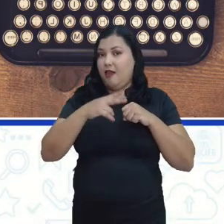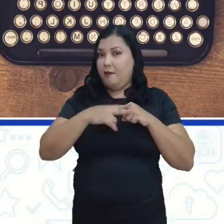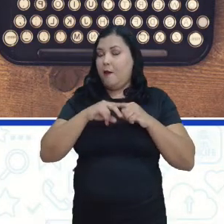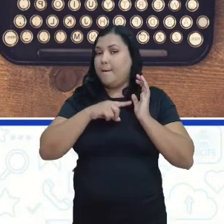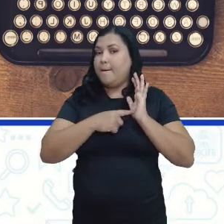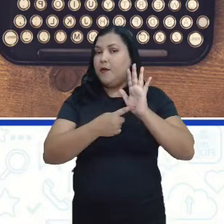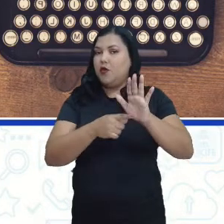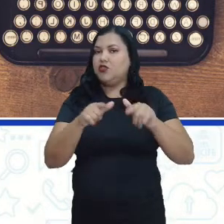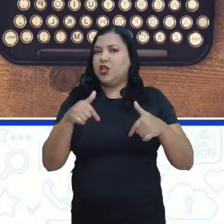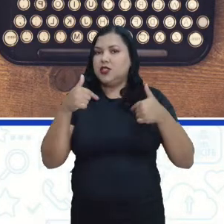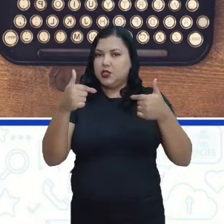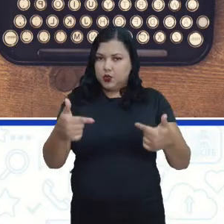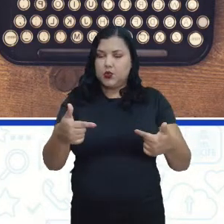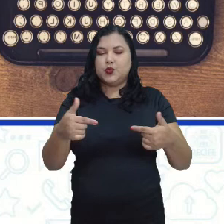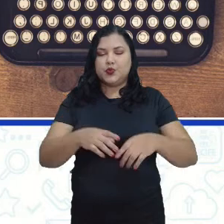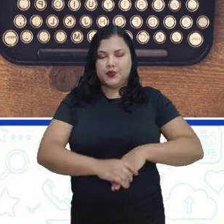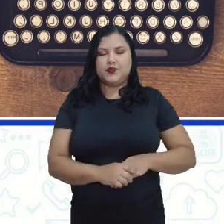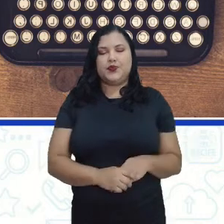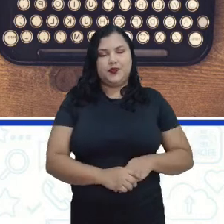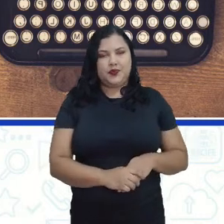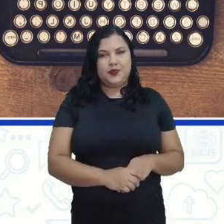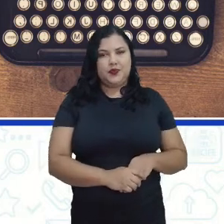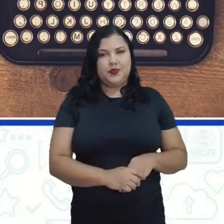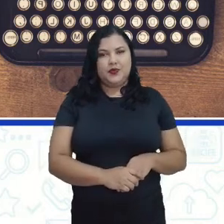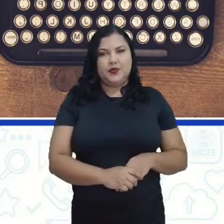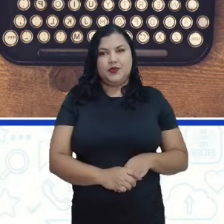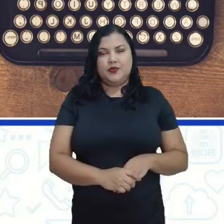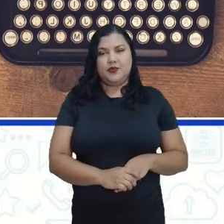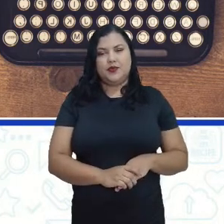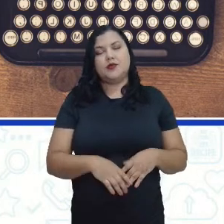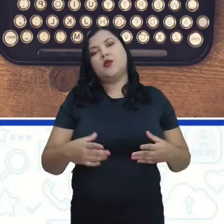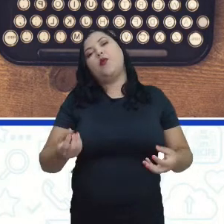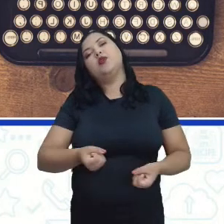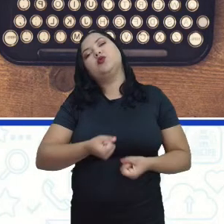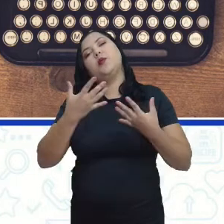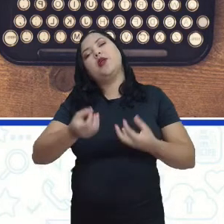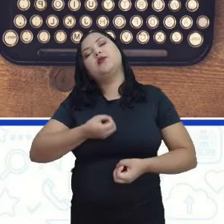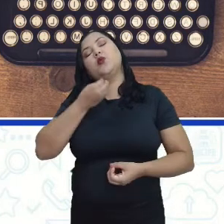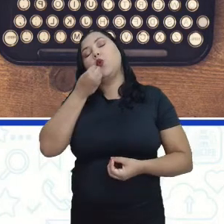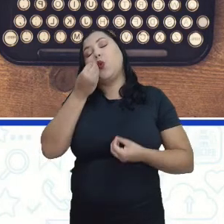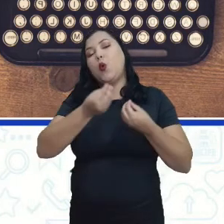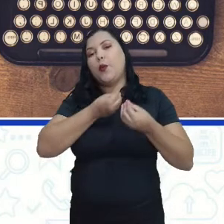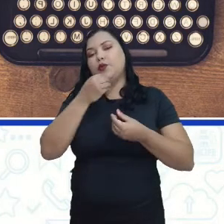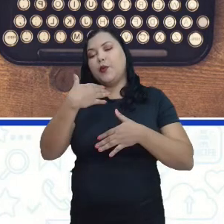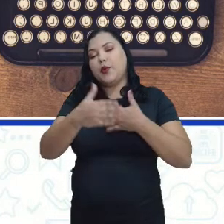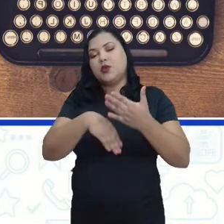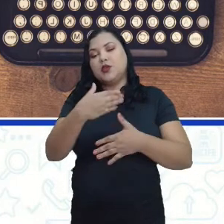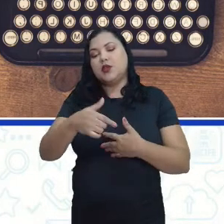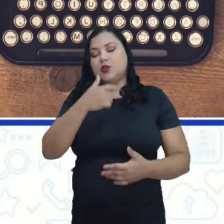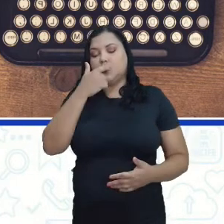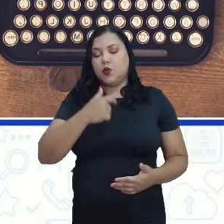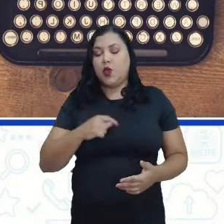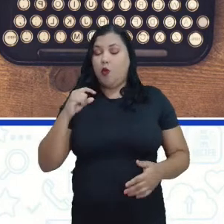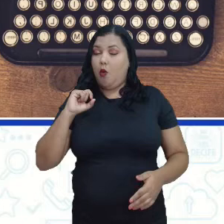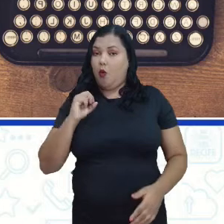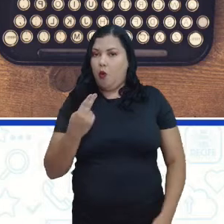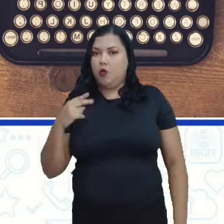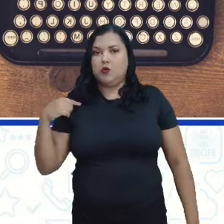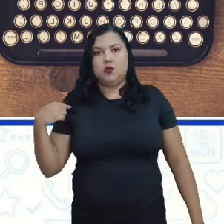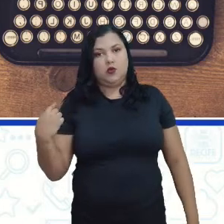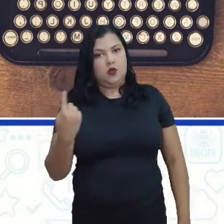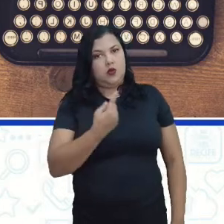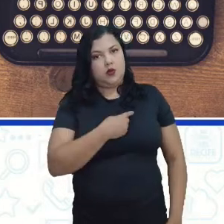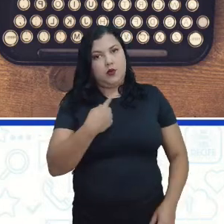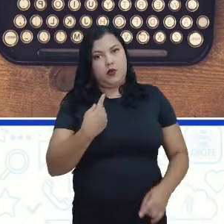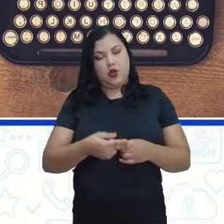ação sofrida ou praticada pelo sujeito, né? São expressos recorrentemente no eu ou no nós, pois o autor